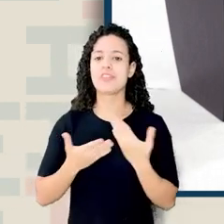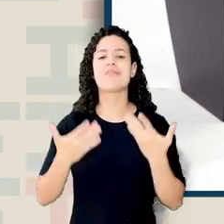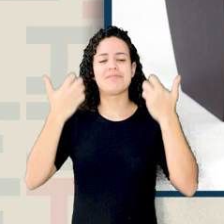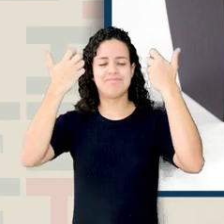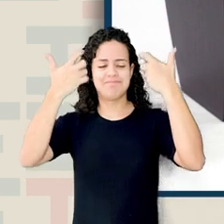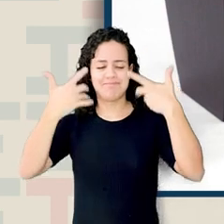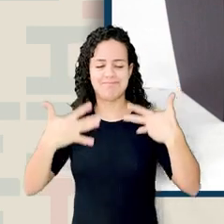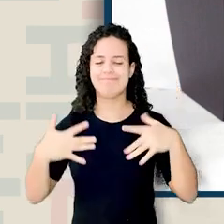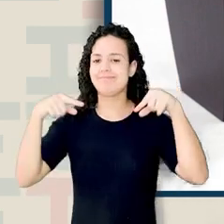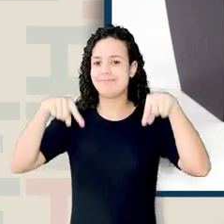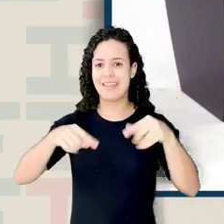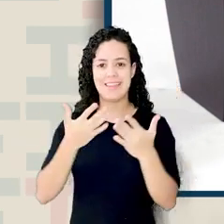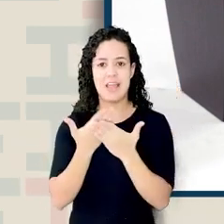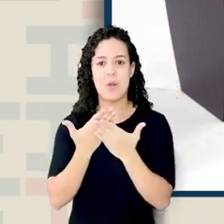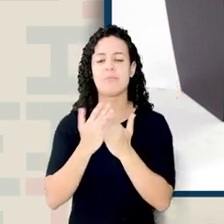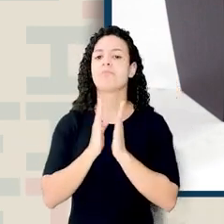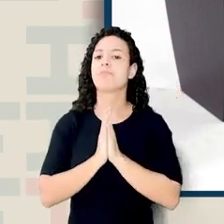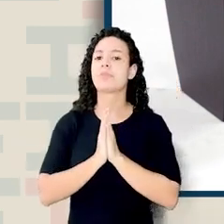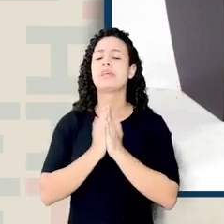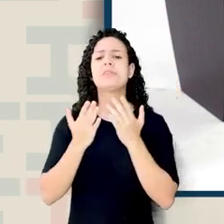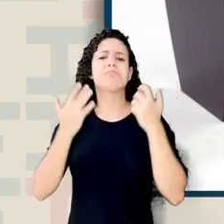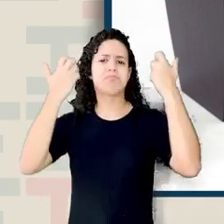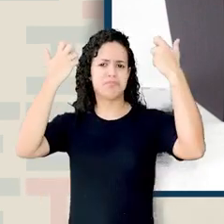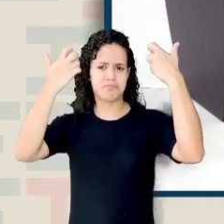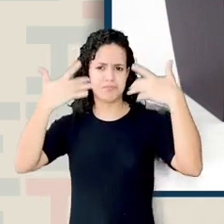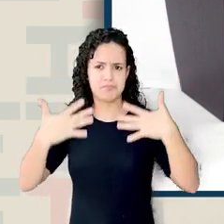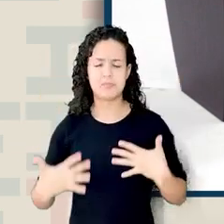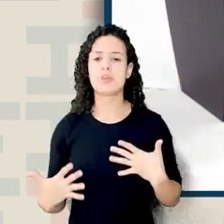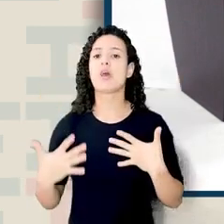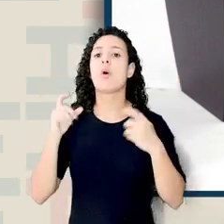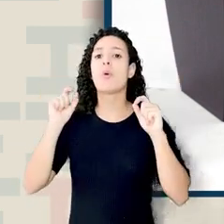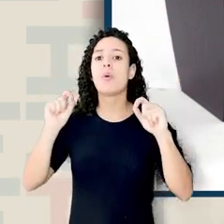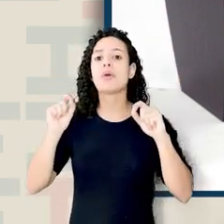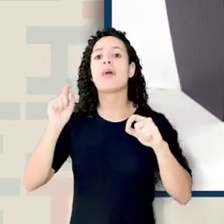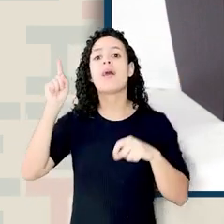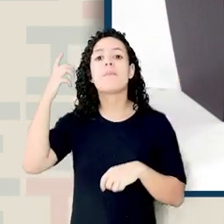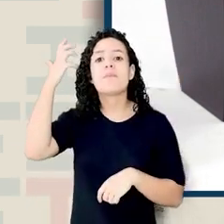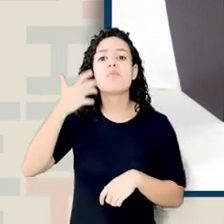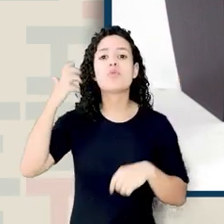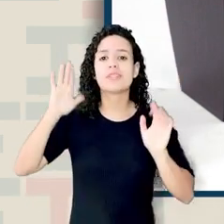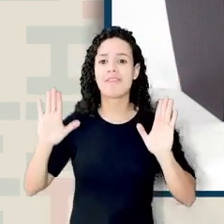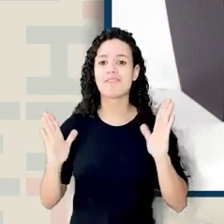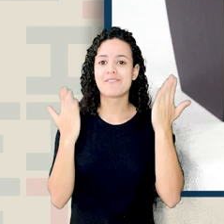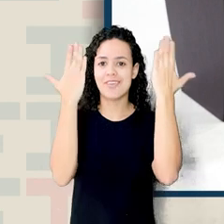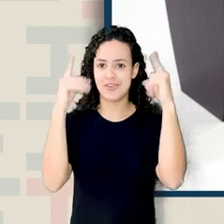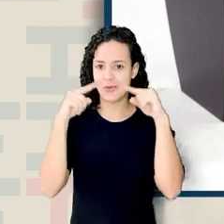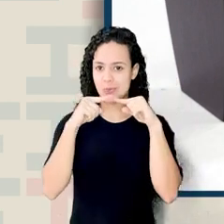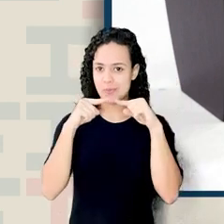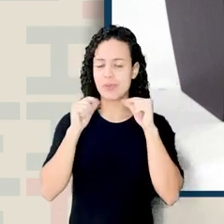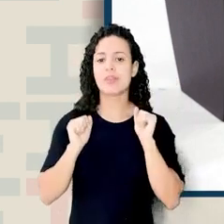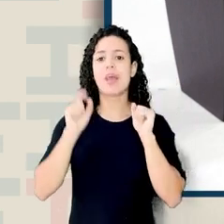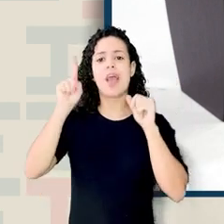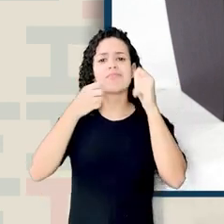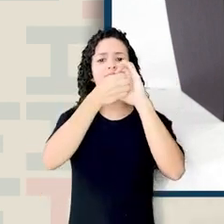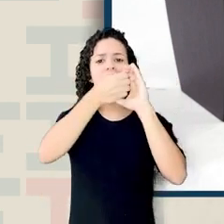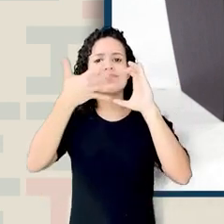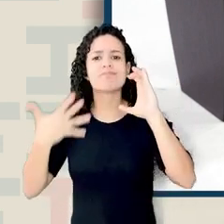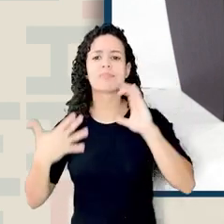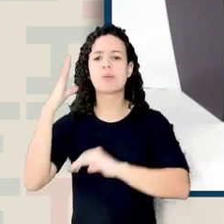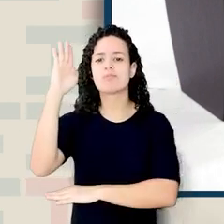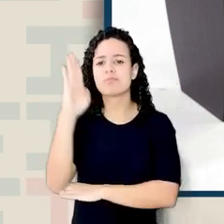sobre isso. A perspectiva, então, de falar sobre os toques festivos é falar de uma característica que o Maracatu